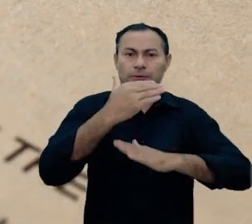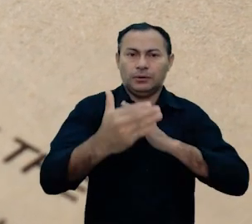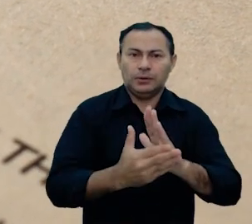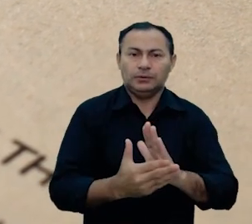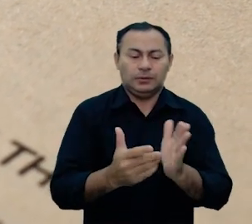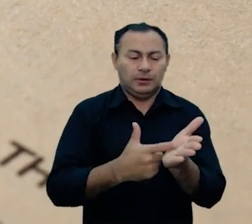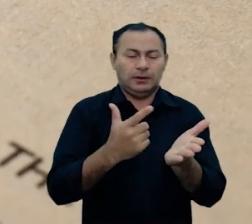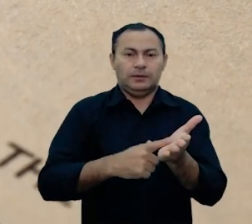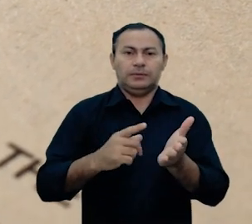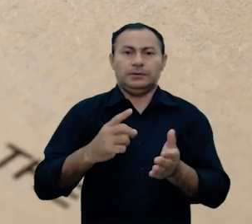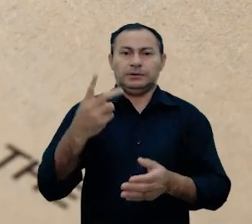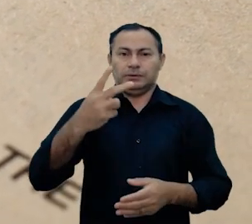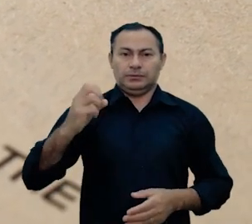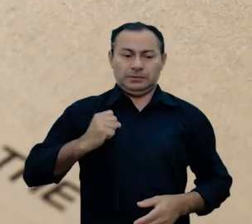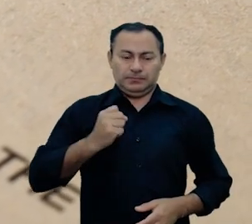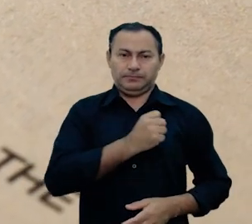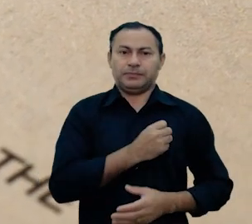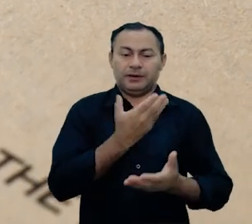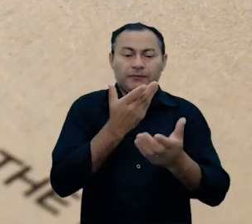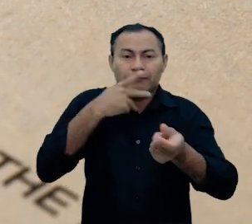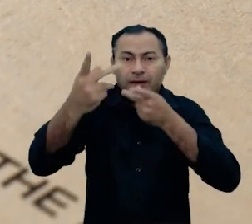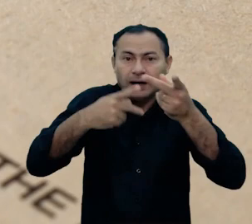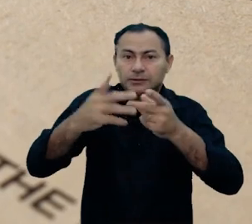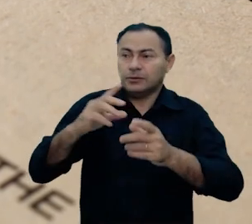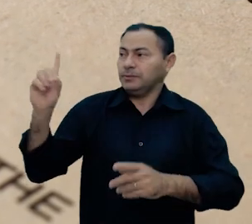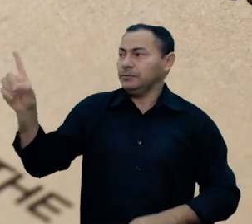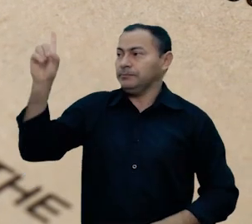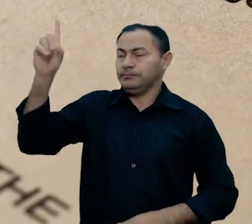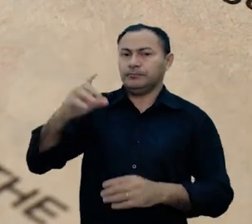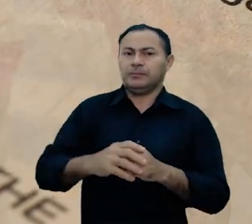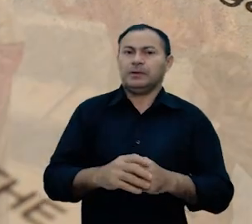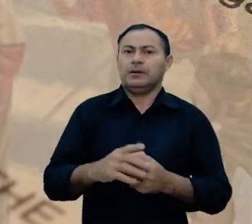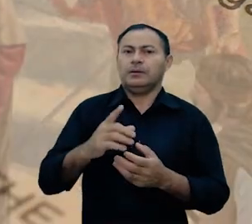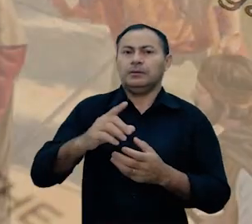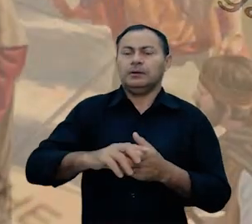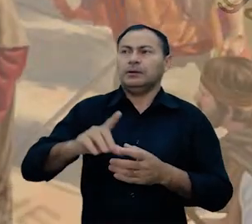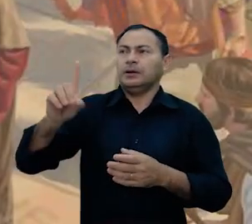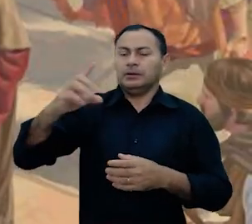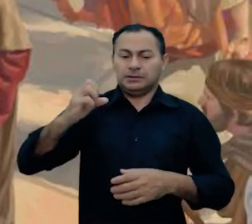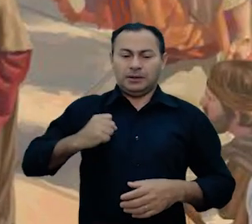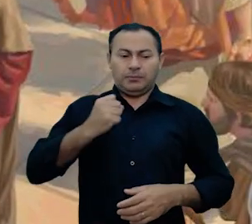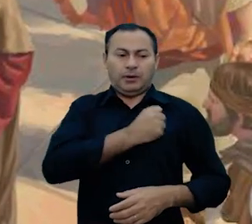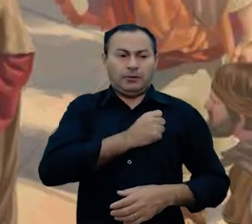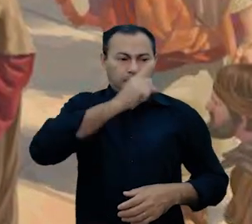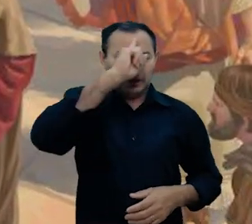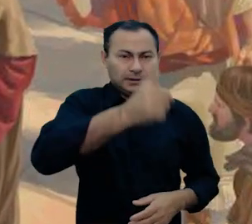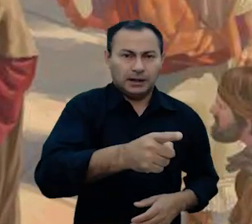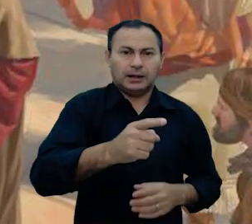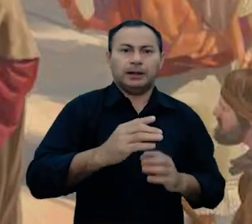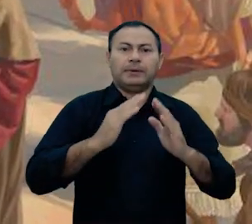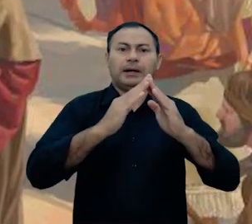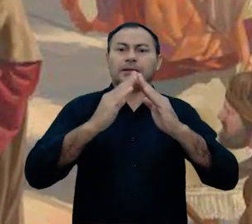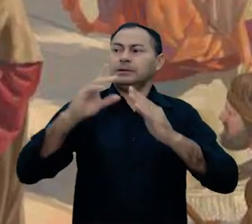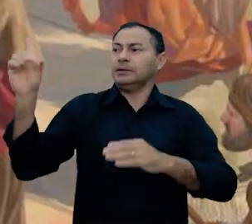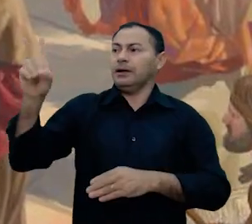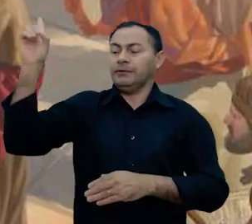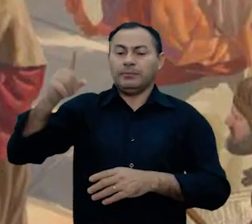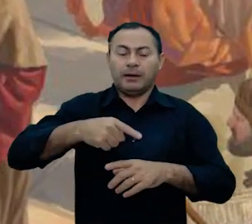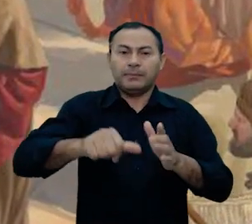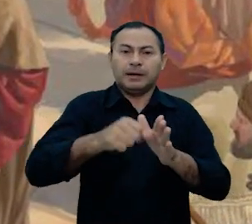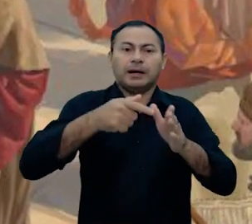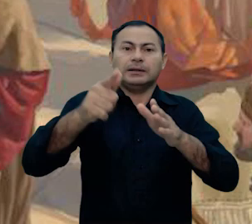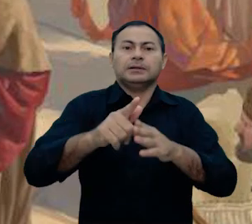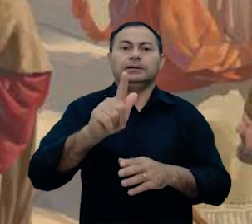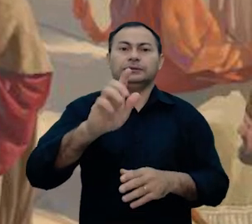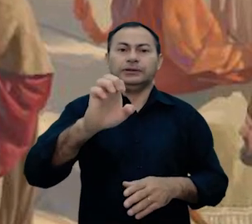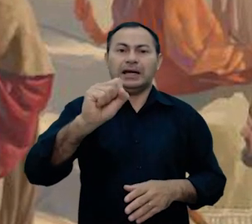Samuel fala sobre Davi. Quando Samuel foi enviado para ungir Davi, ele foi enviado para a casa de Jessé, o belemita, que era pastor